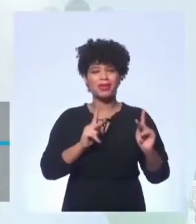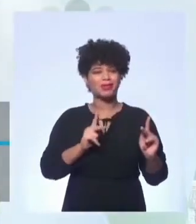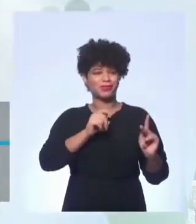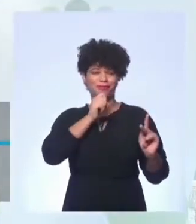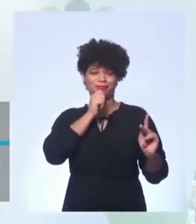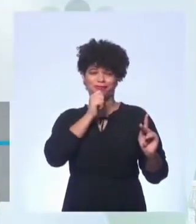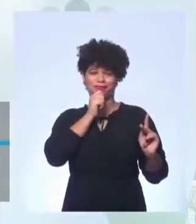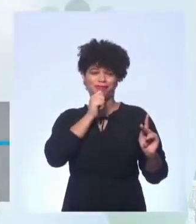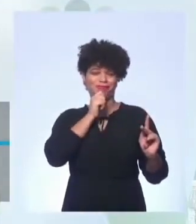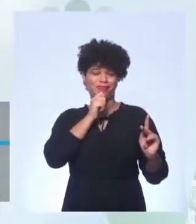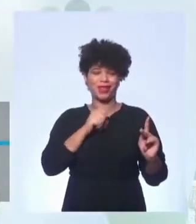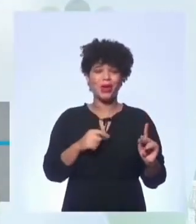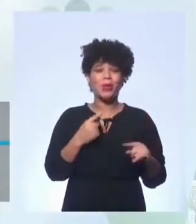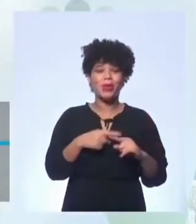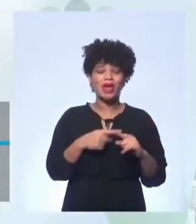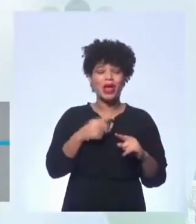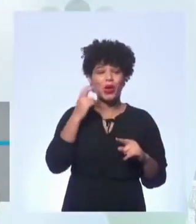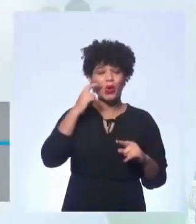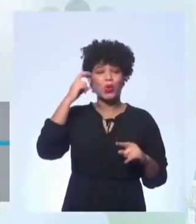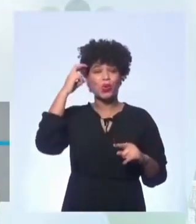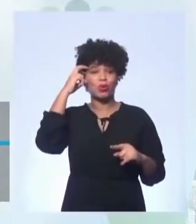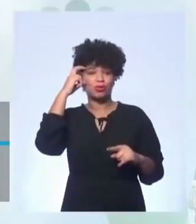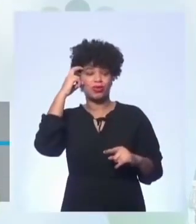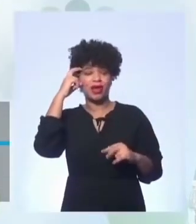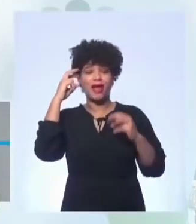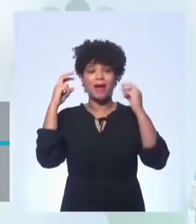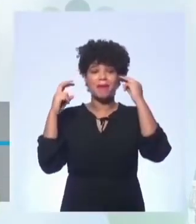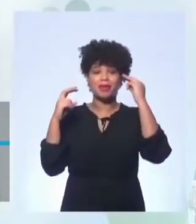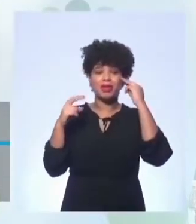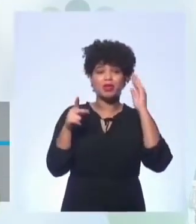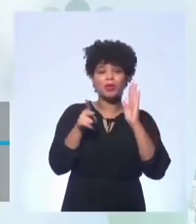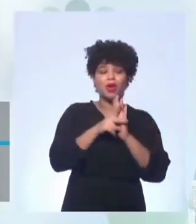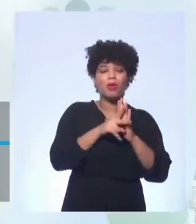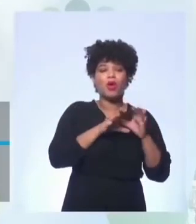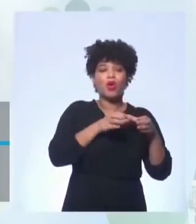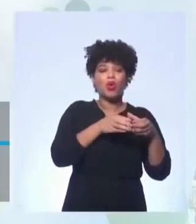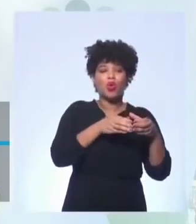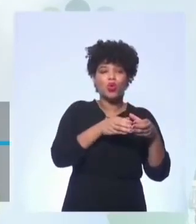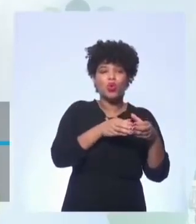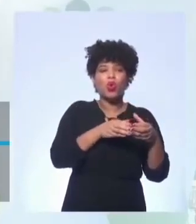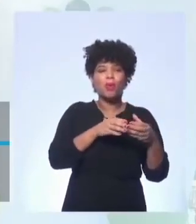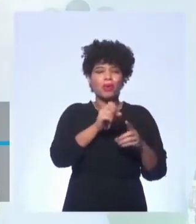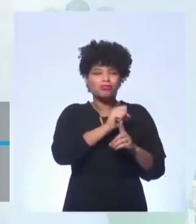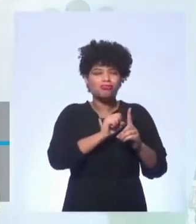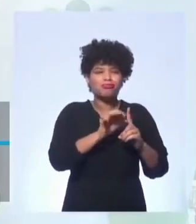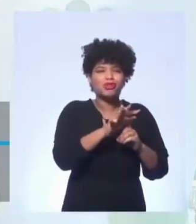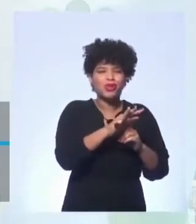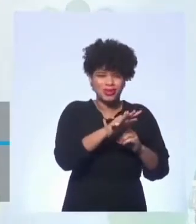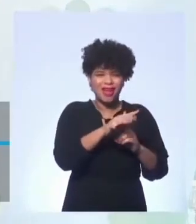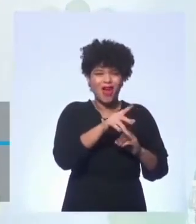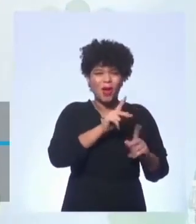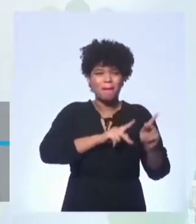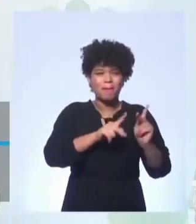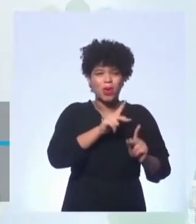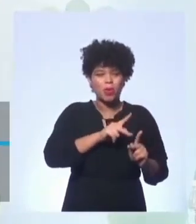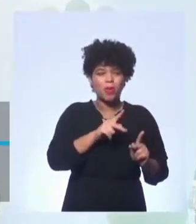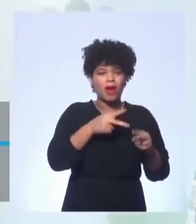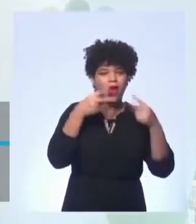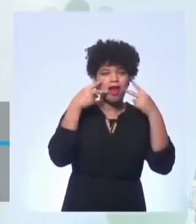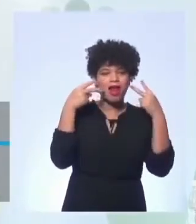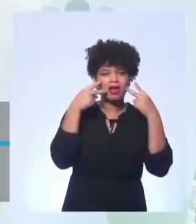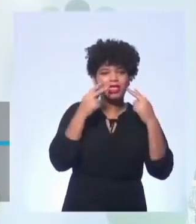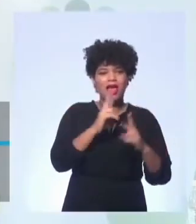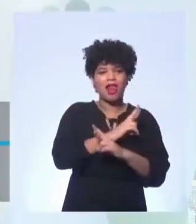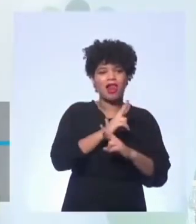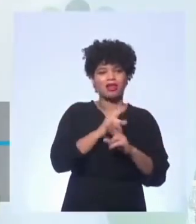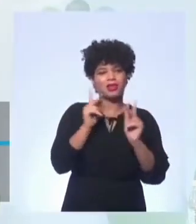entre a mentalidade e a cultura europeia e ali o convívio social dos povos